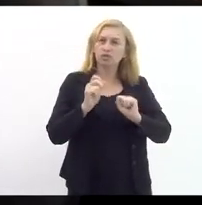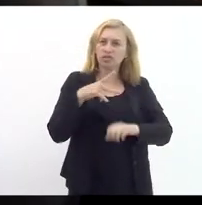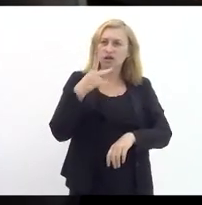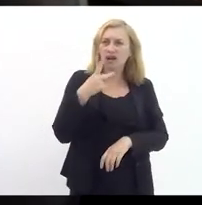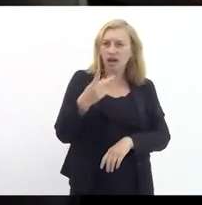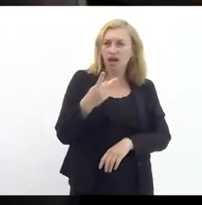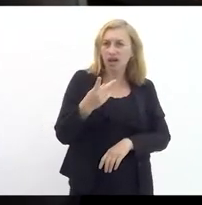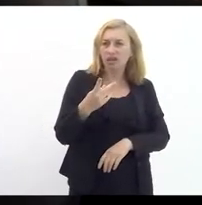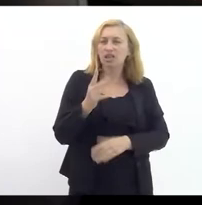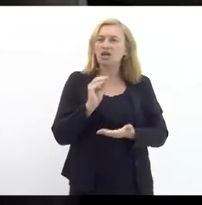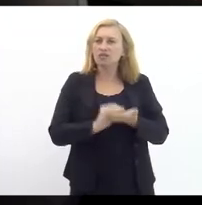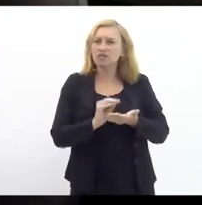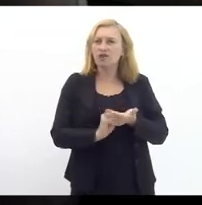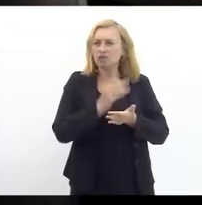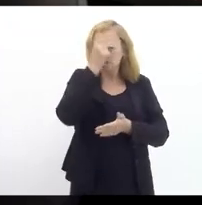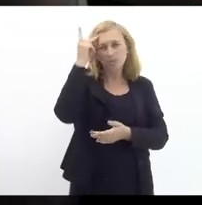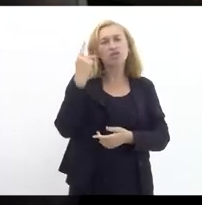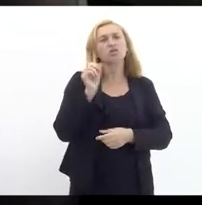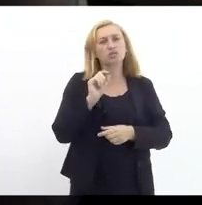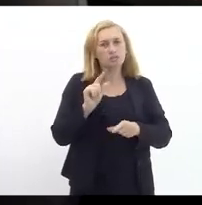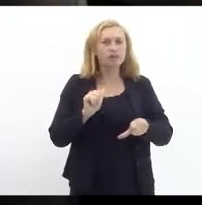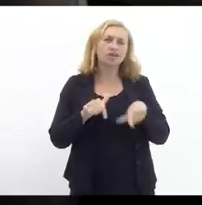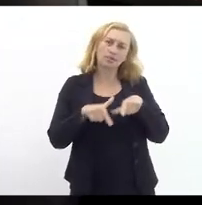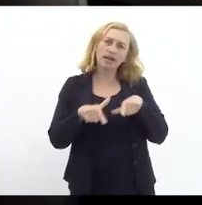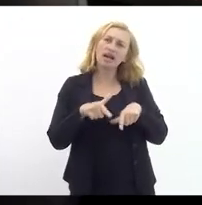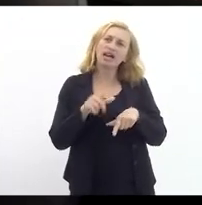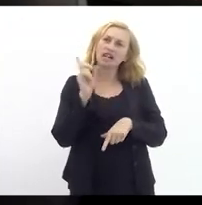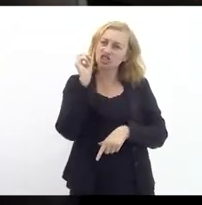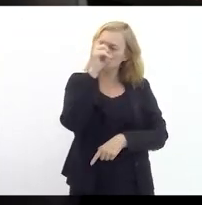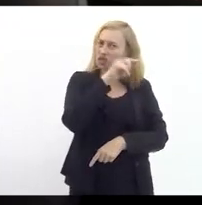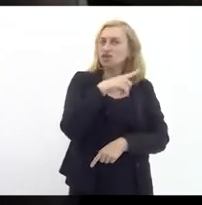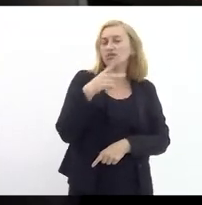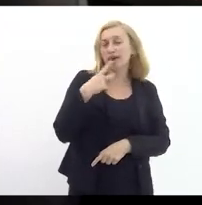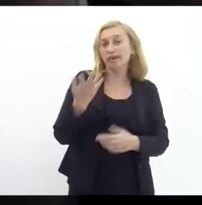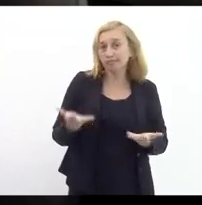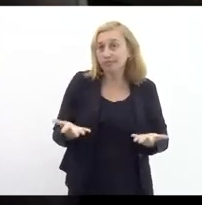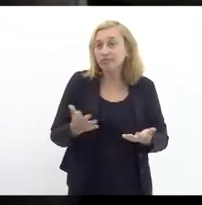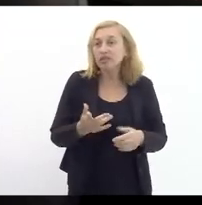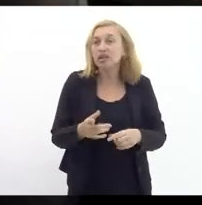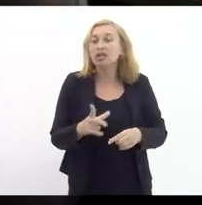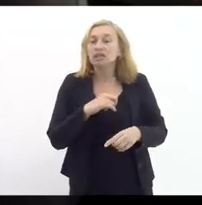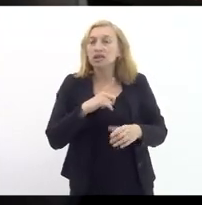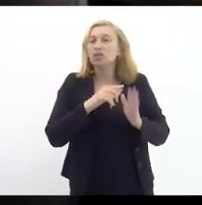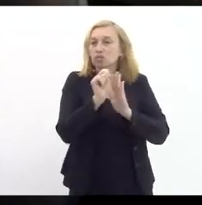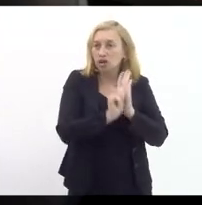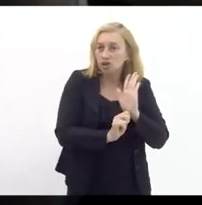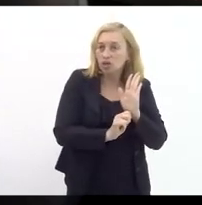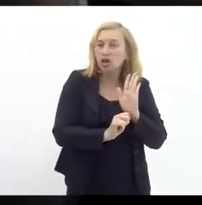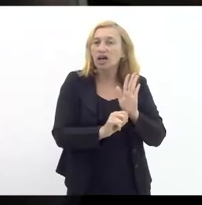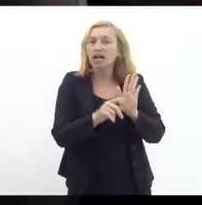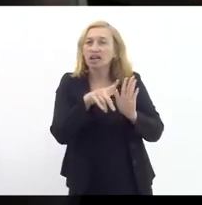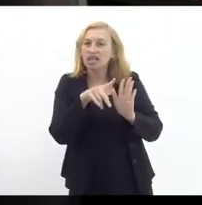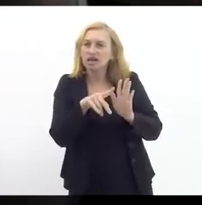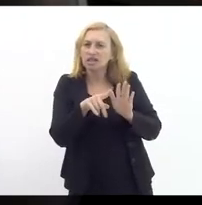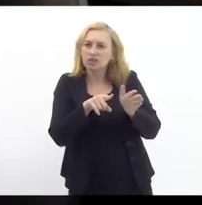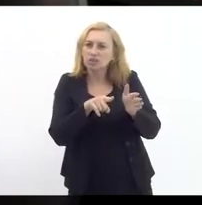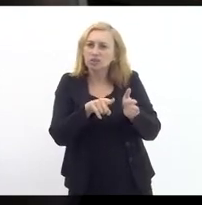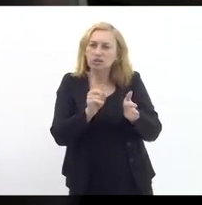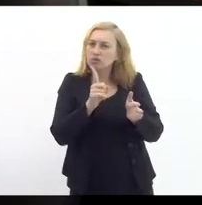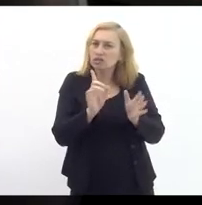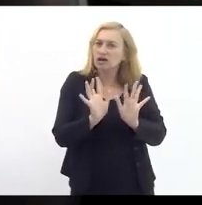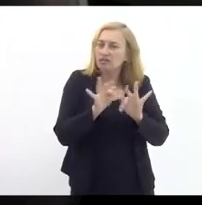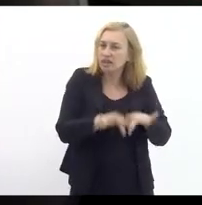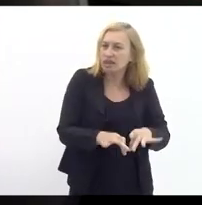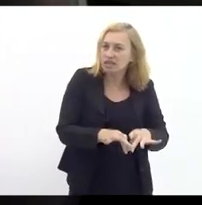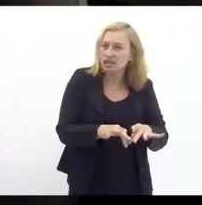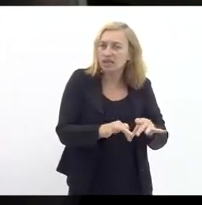por falta de gente mesmo, é difícil concluir esse trabalho. A gente tem um relatório analítico, ele não está consolidado da fase